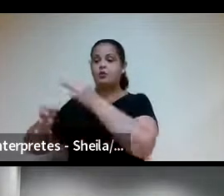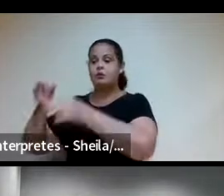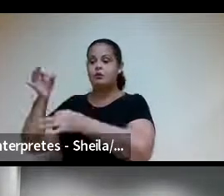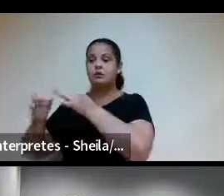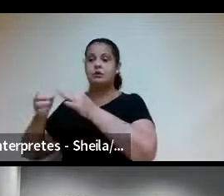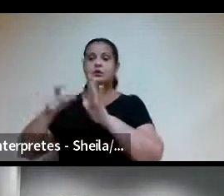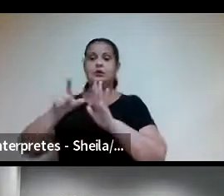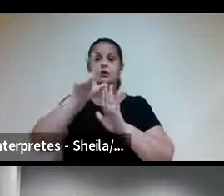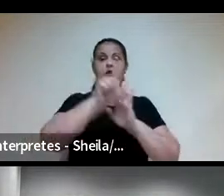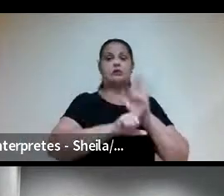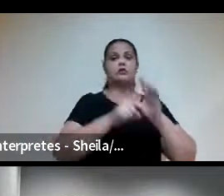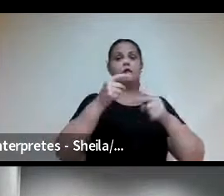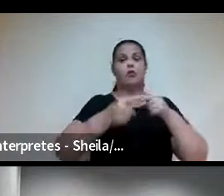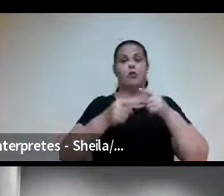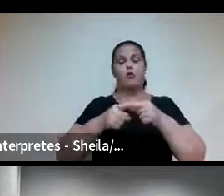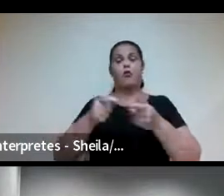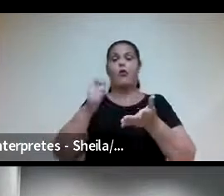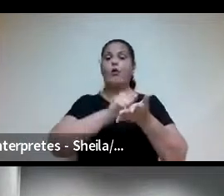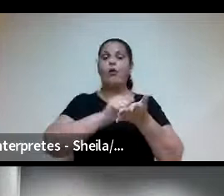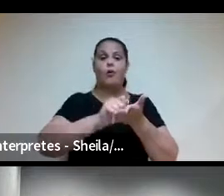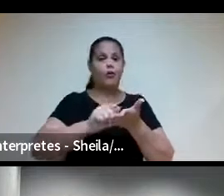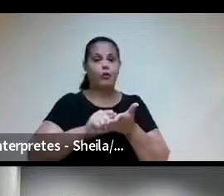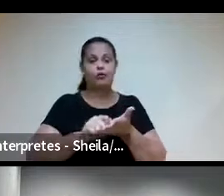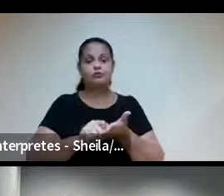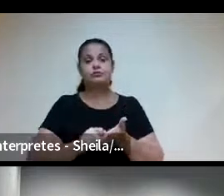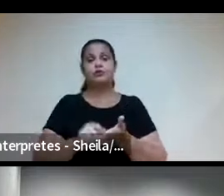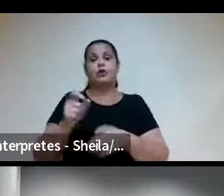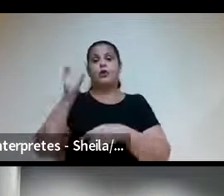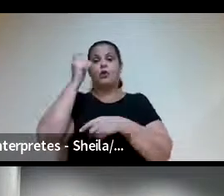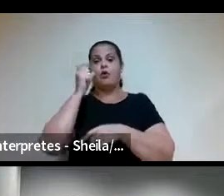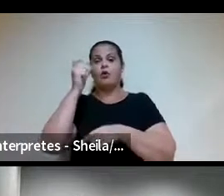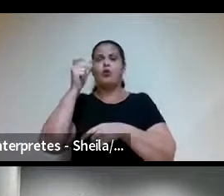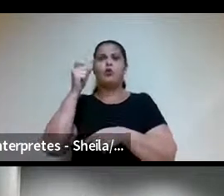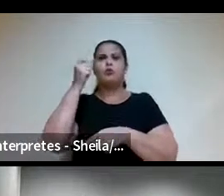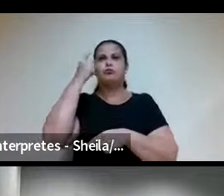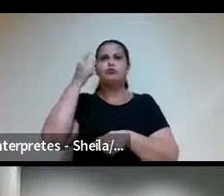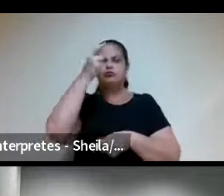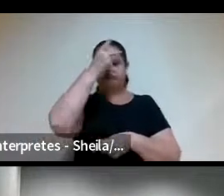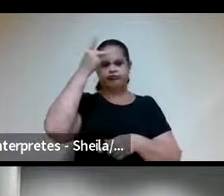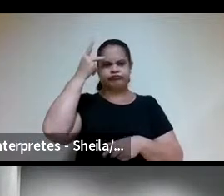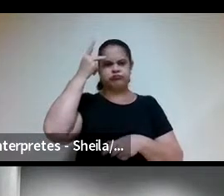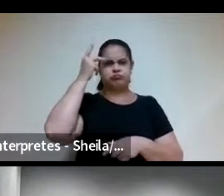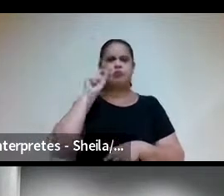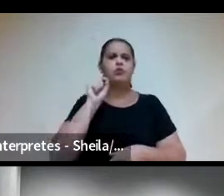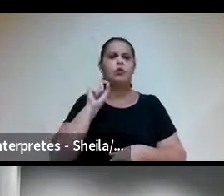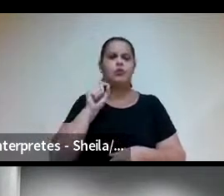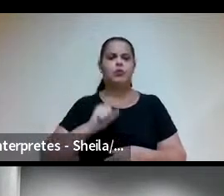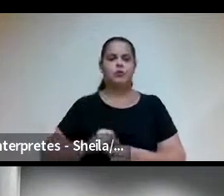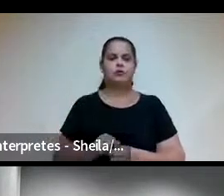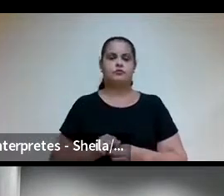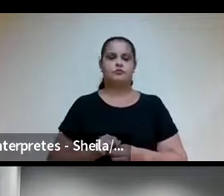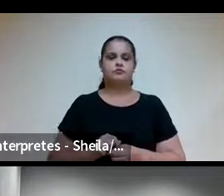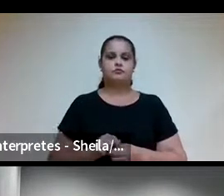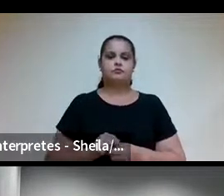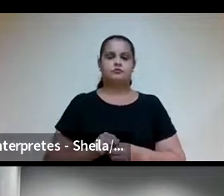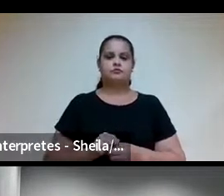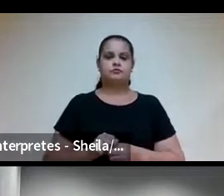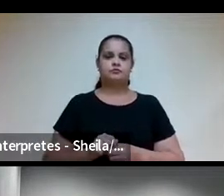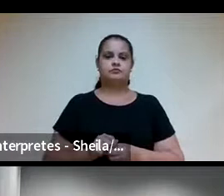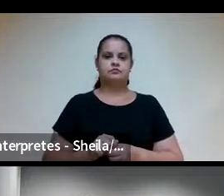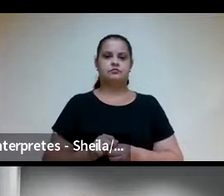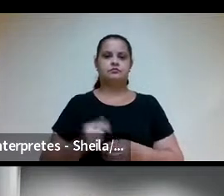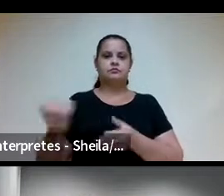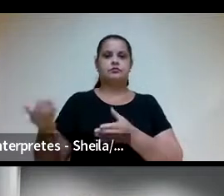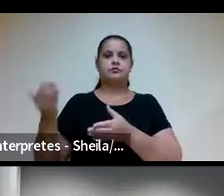lei, sem assinatura ou por pessoa estranha ao ofício judicante. Requer dessa forma, com base nessas premissas, a extinção do processo